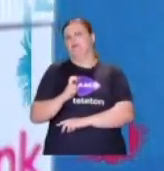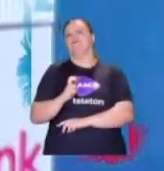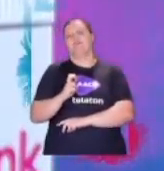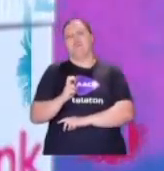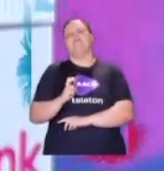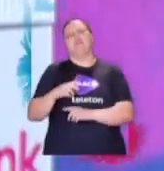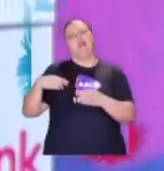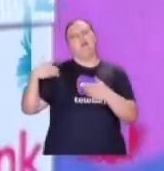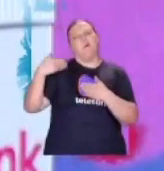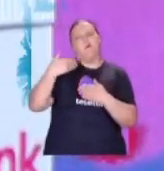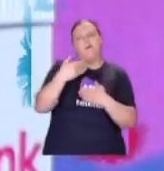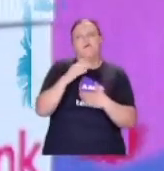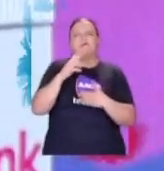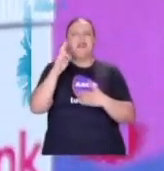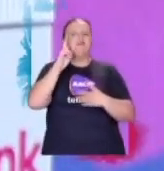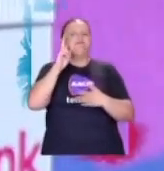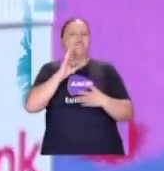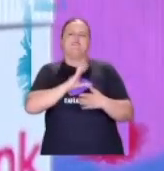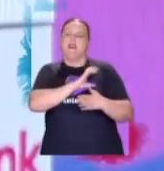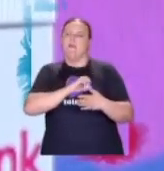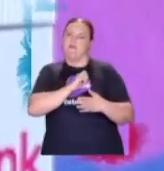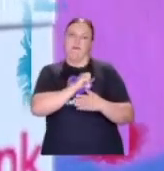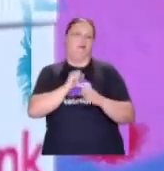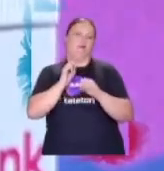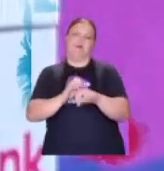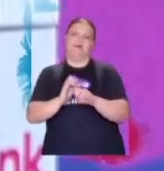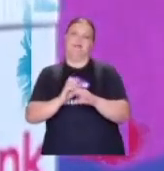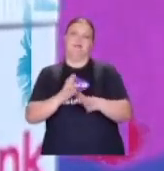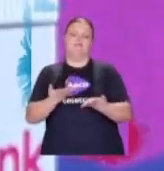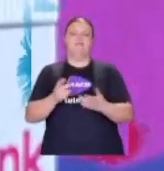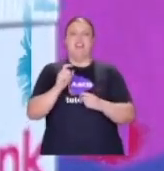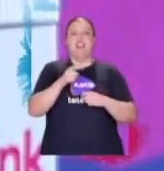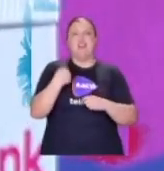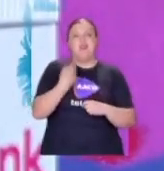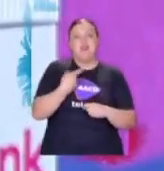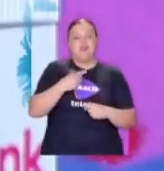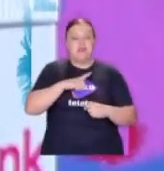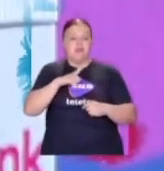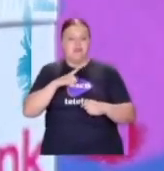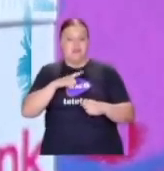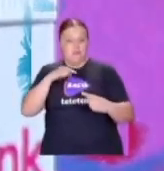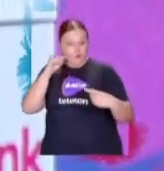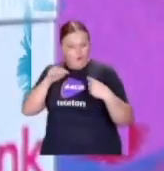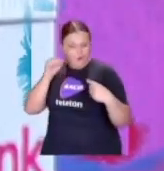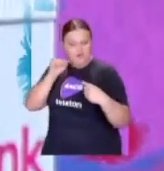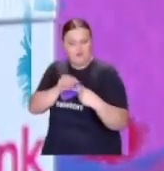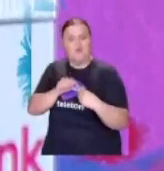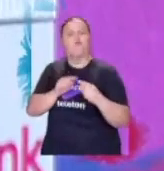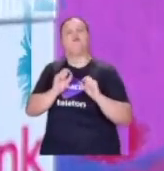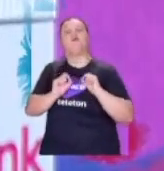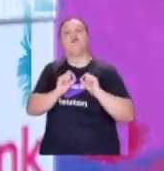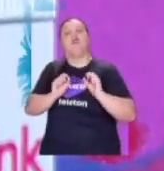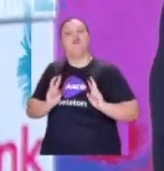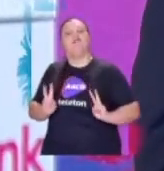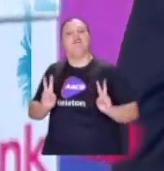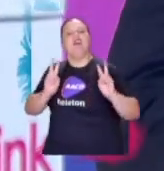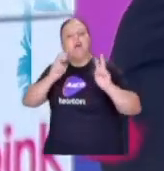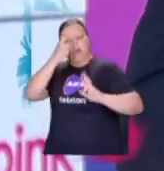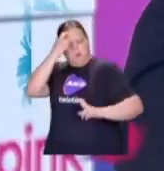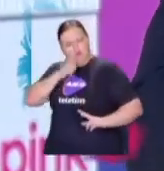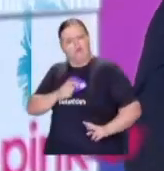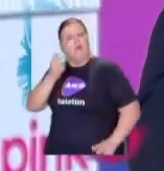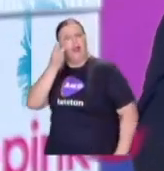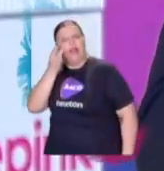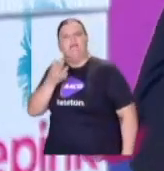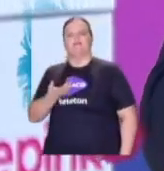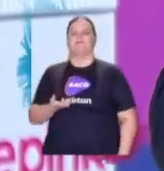à educação. E uma das bases da nossa educação é a concepção humanista, uma educação com valores. Então a gente tem